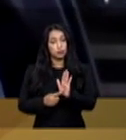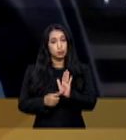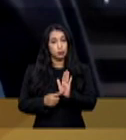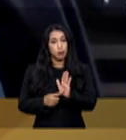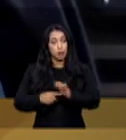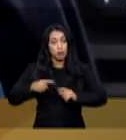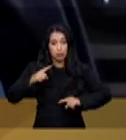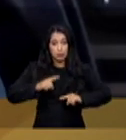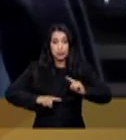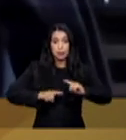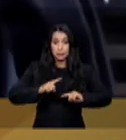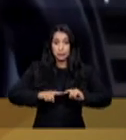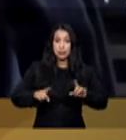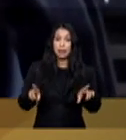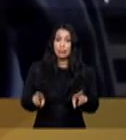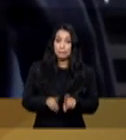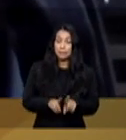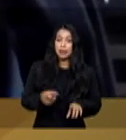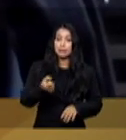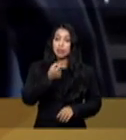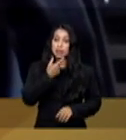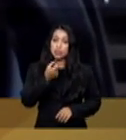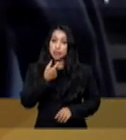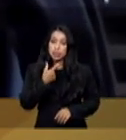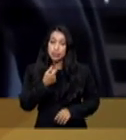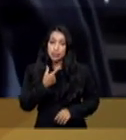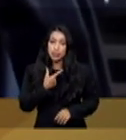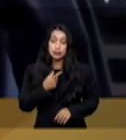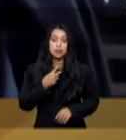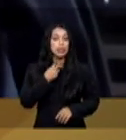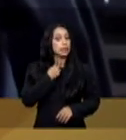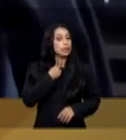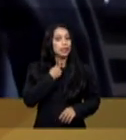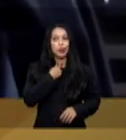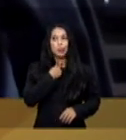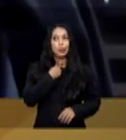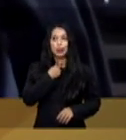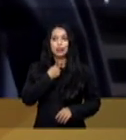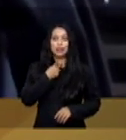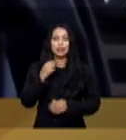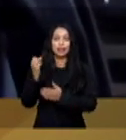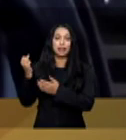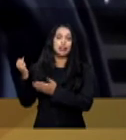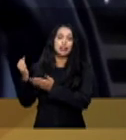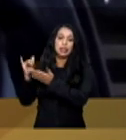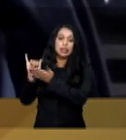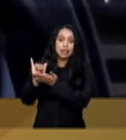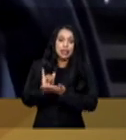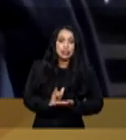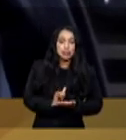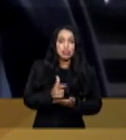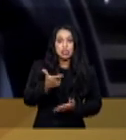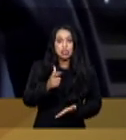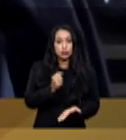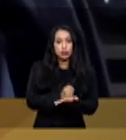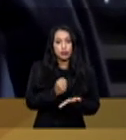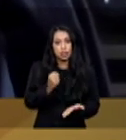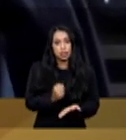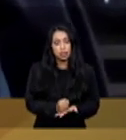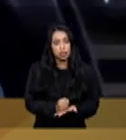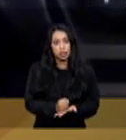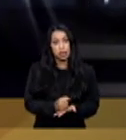inclusive medicinais, que não podem ser trazidas sem registro, ao tempo em que não havia